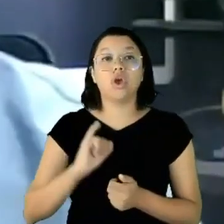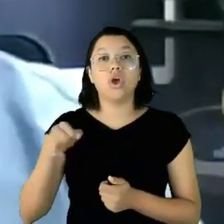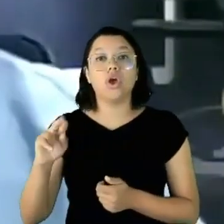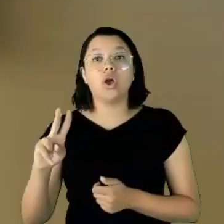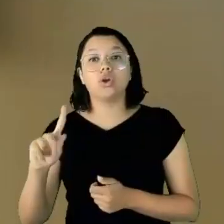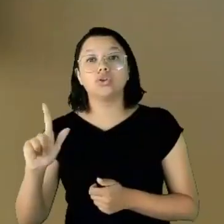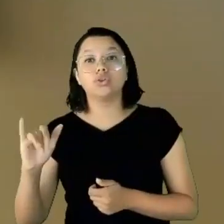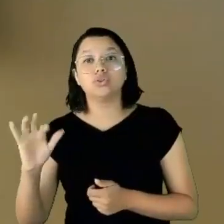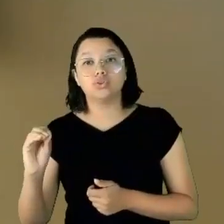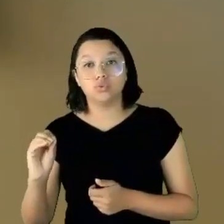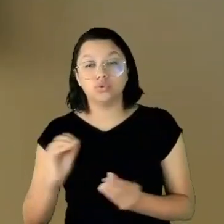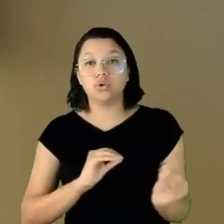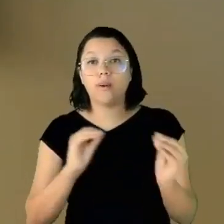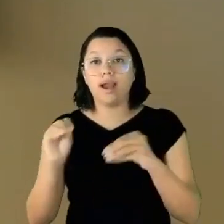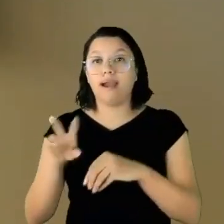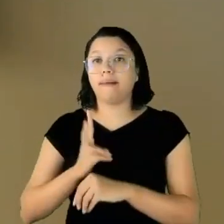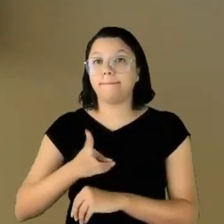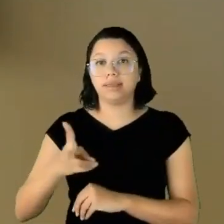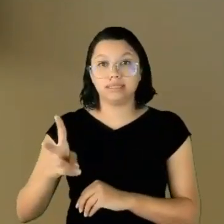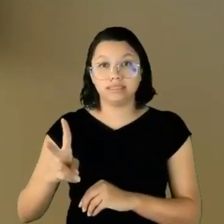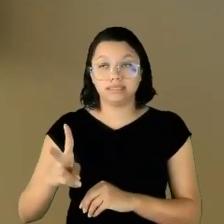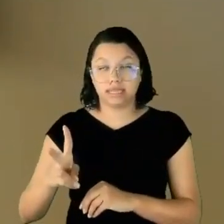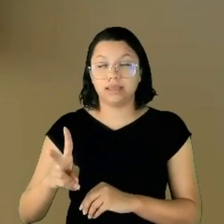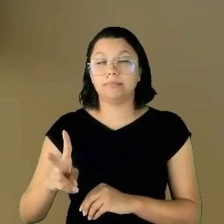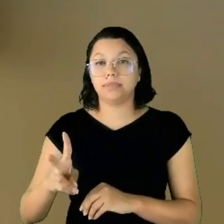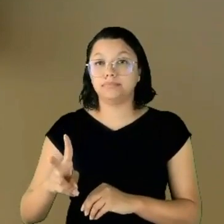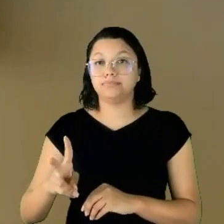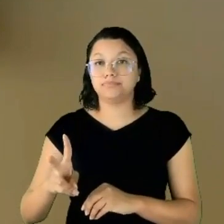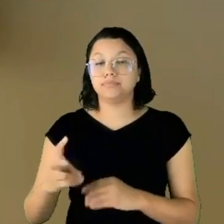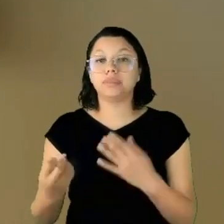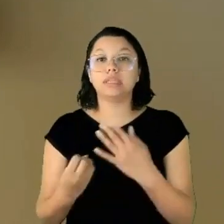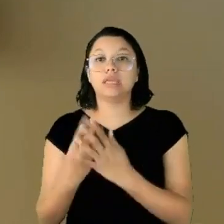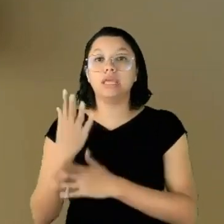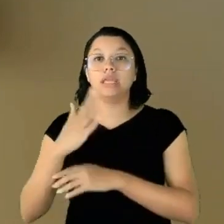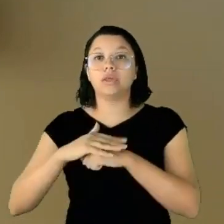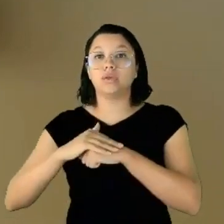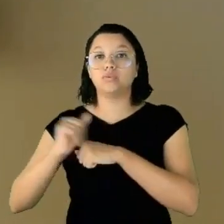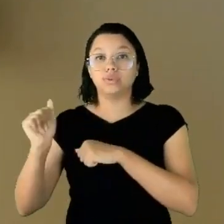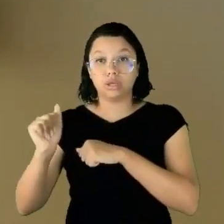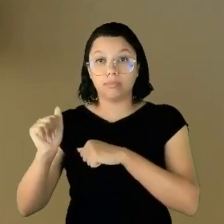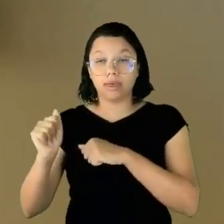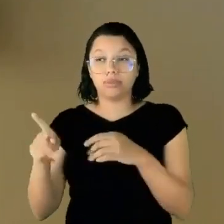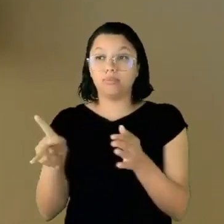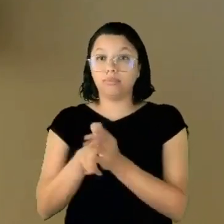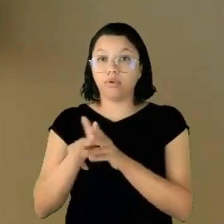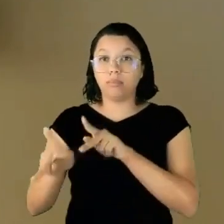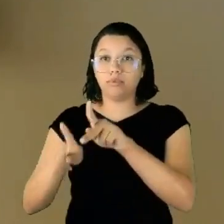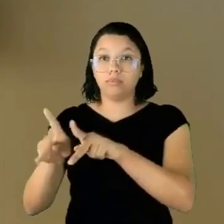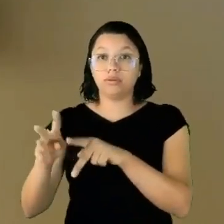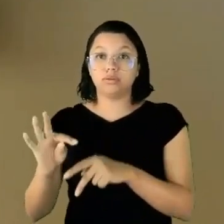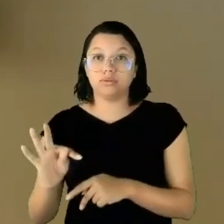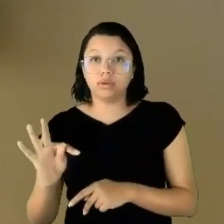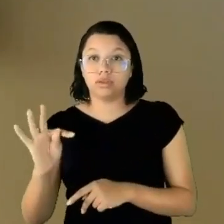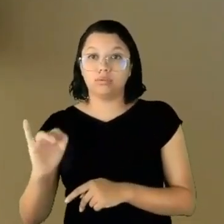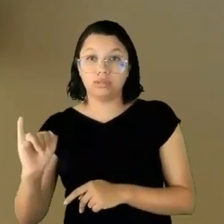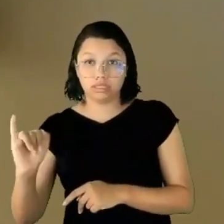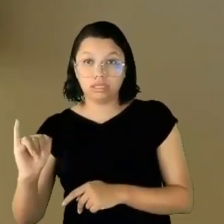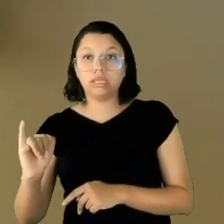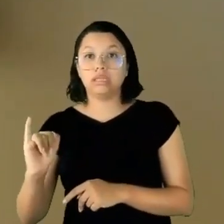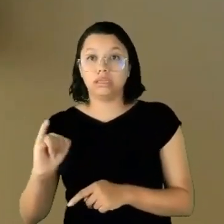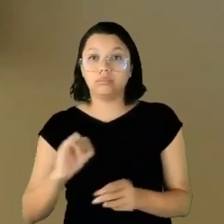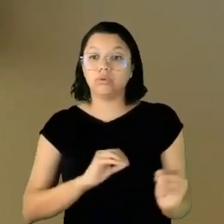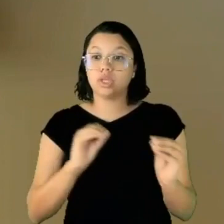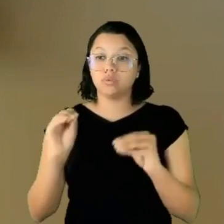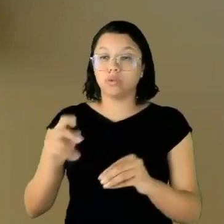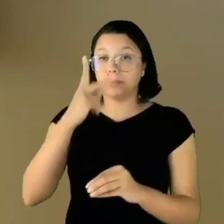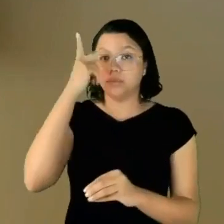Júlio encaminha sempre abre um chamado porque esse chamado ao pessoal da TI é distribuído internamente lá